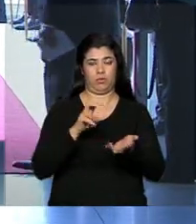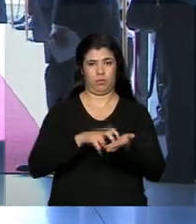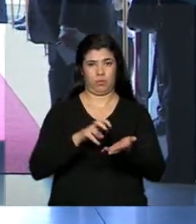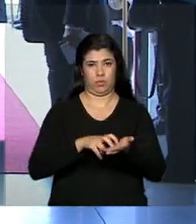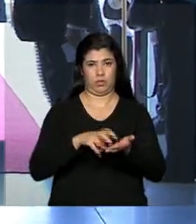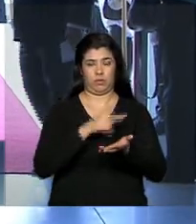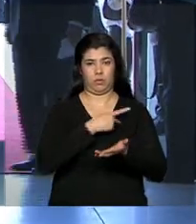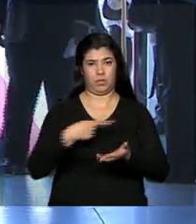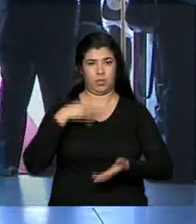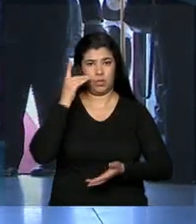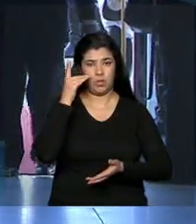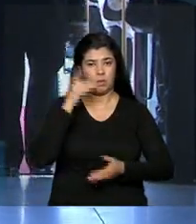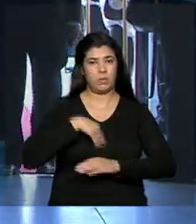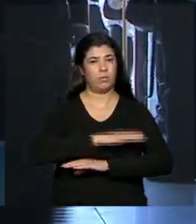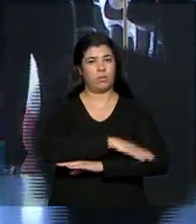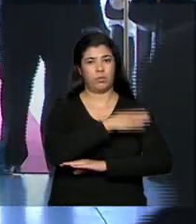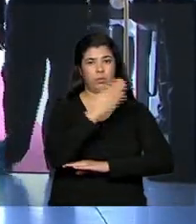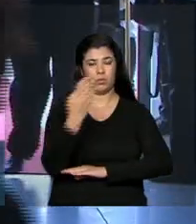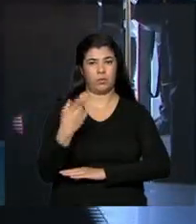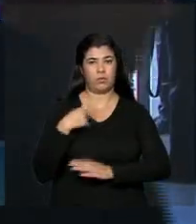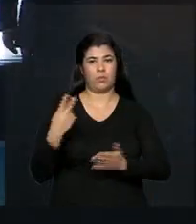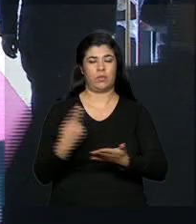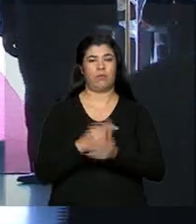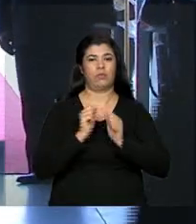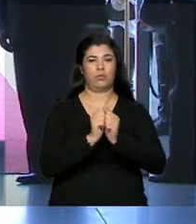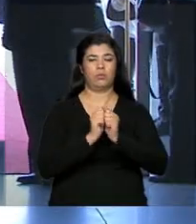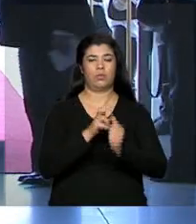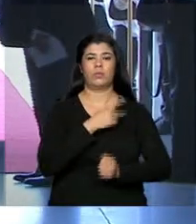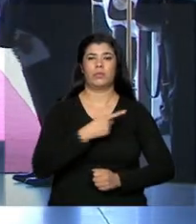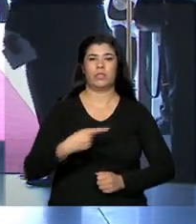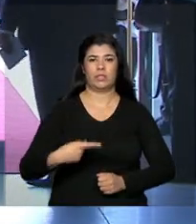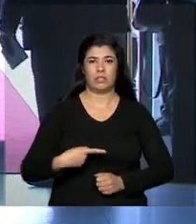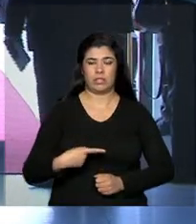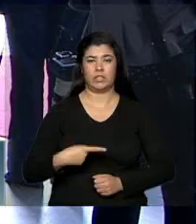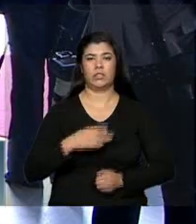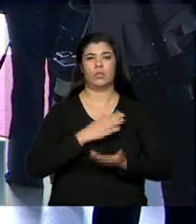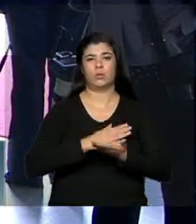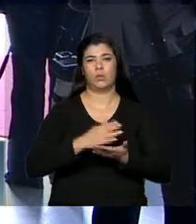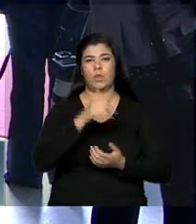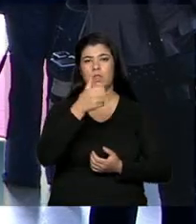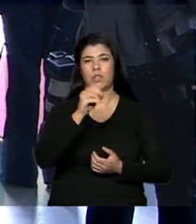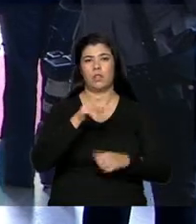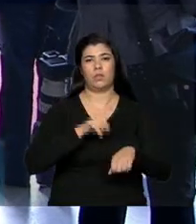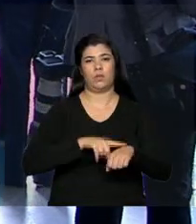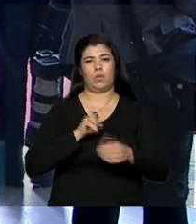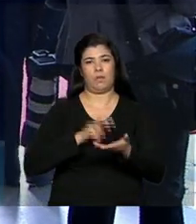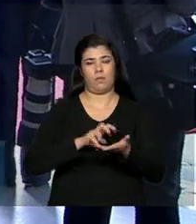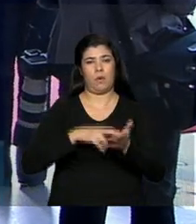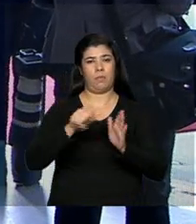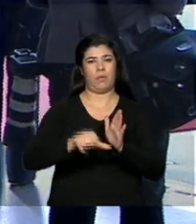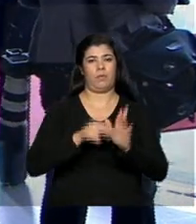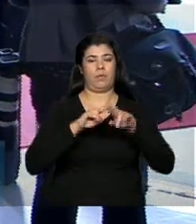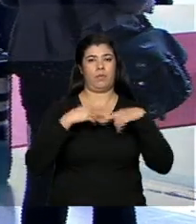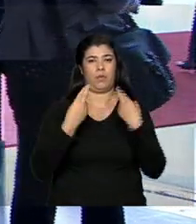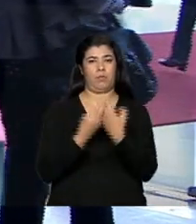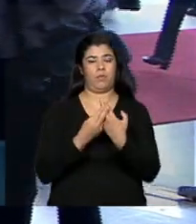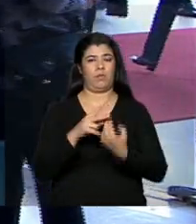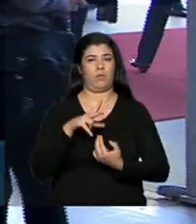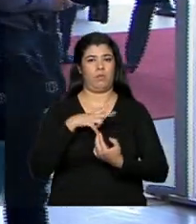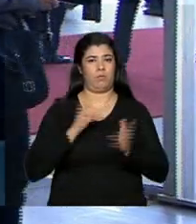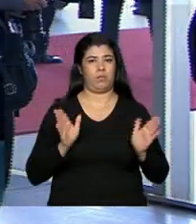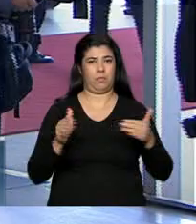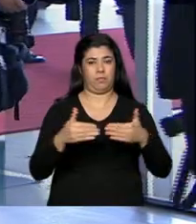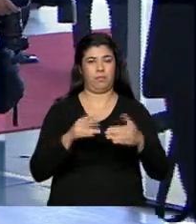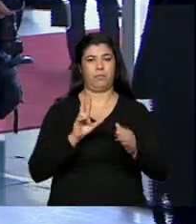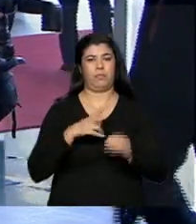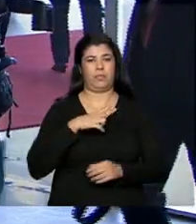esteve, durante todo o período, com a presidenta Dilma Rousseff, a partir das 10 da manhã, primeiramente numa reunião privada entre as